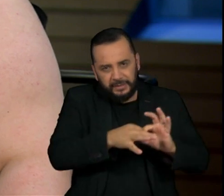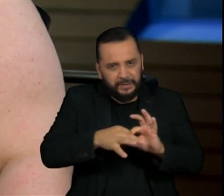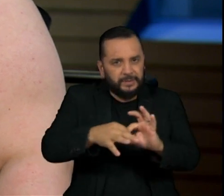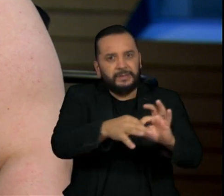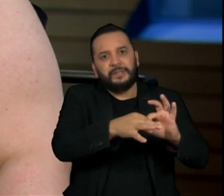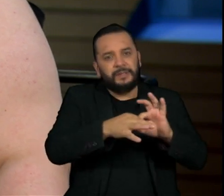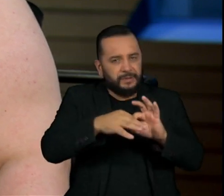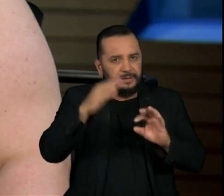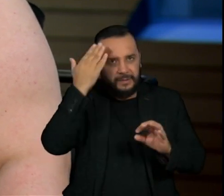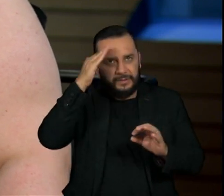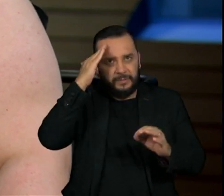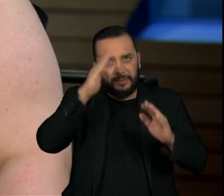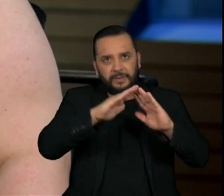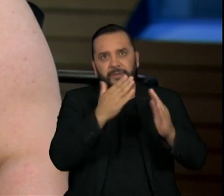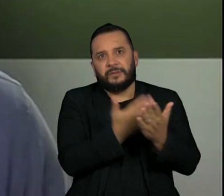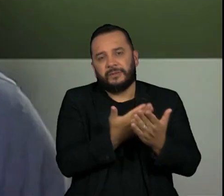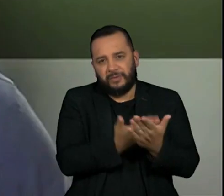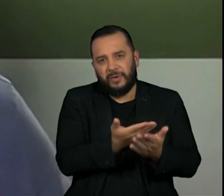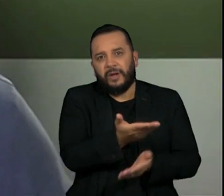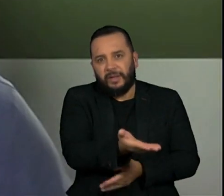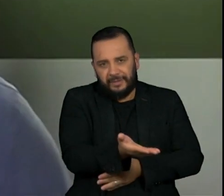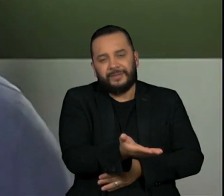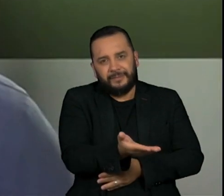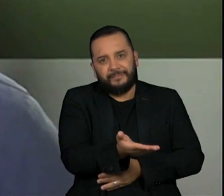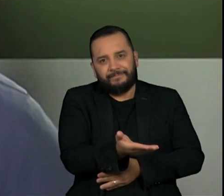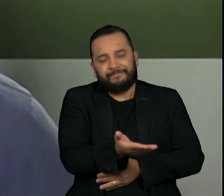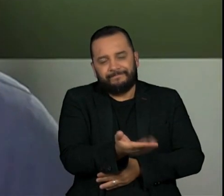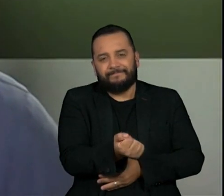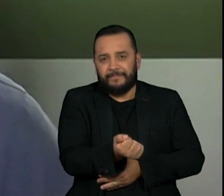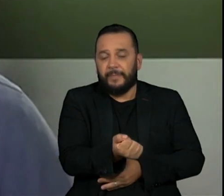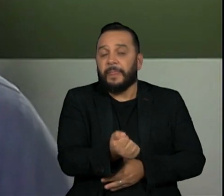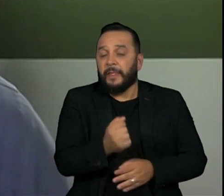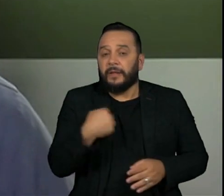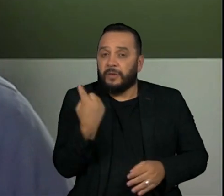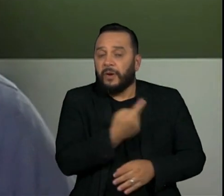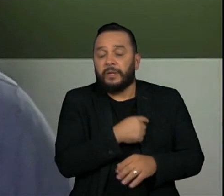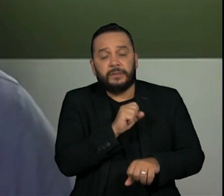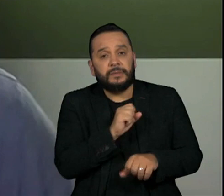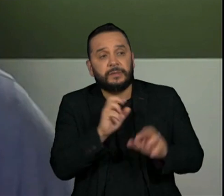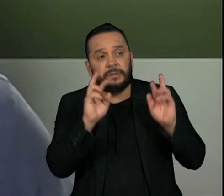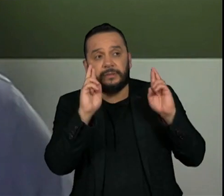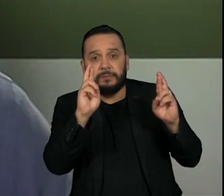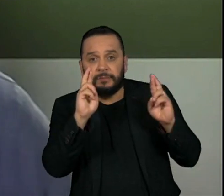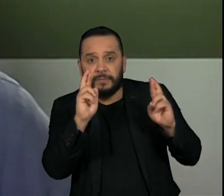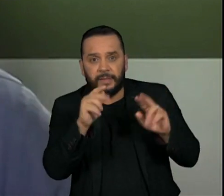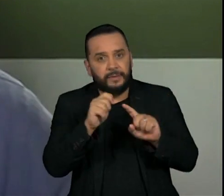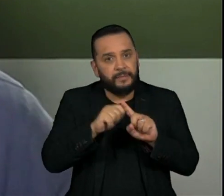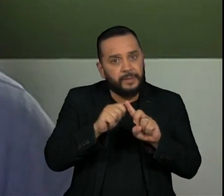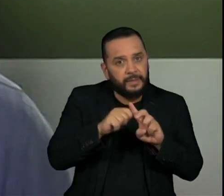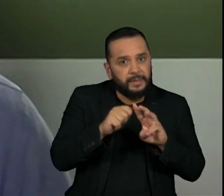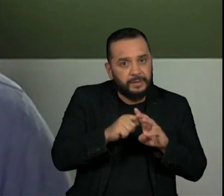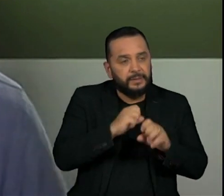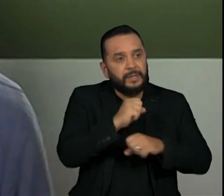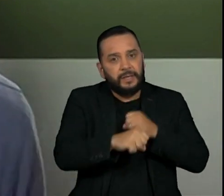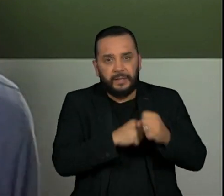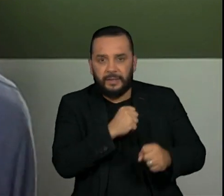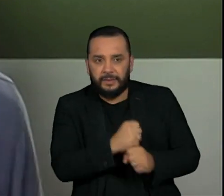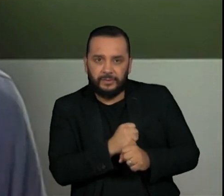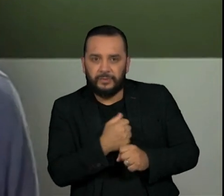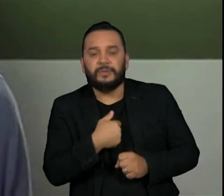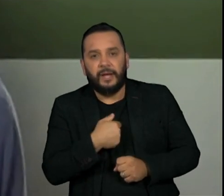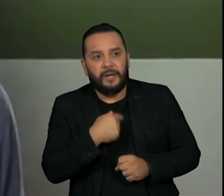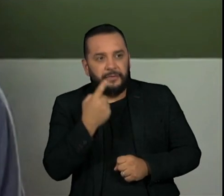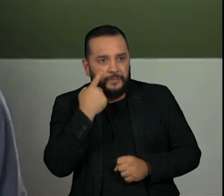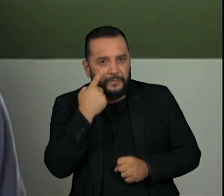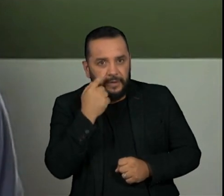na escola, eles não são mais feitos e a gente espera alguns meses, alguns anos, até que, infelizmente, é possível que